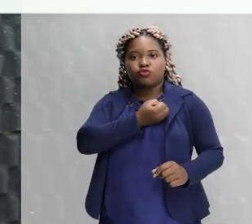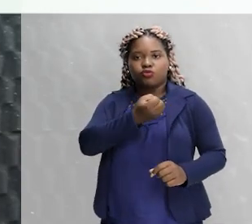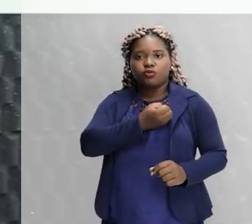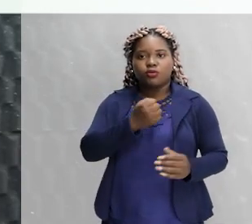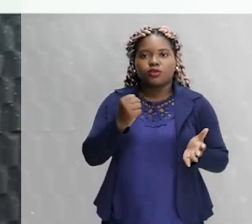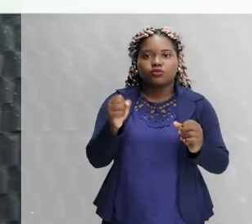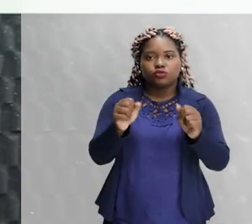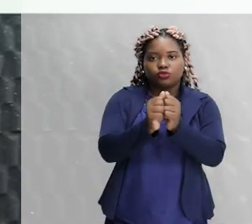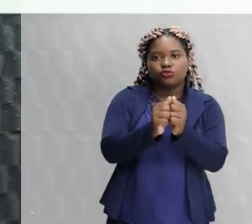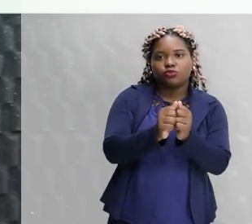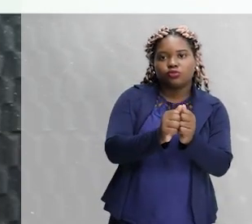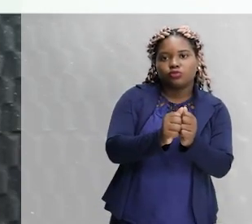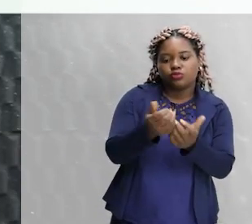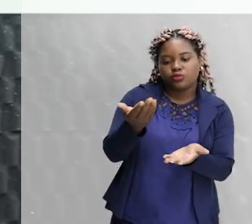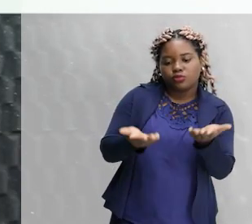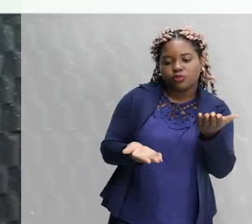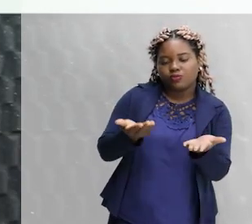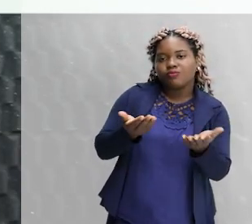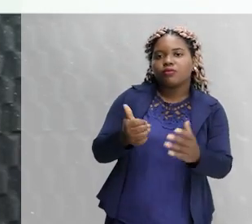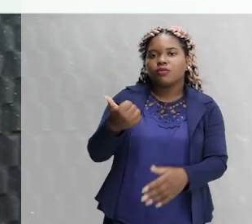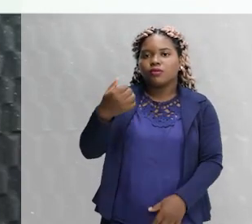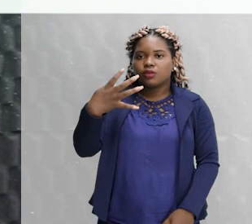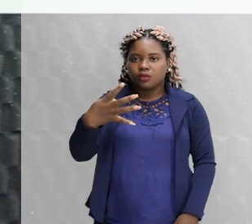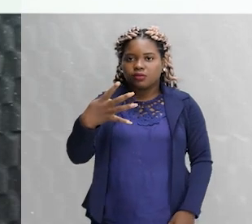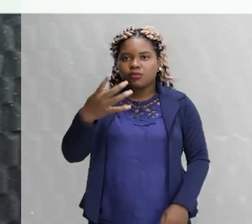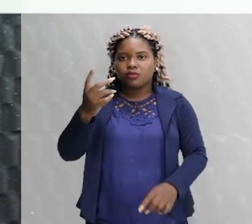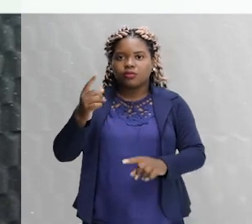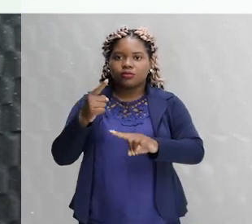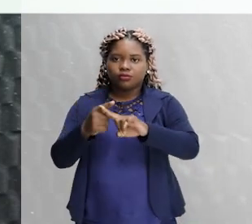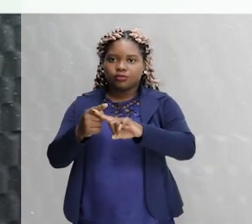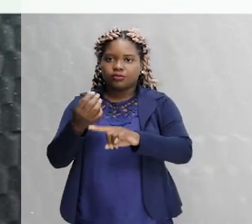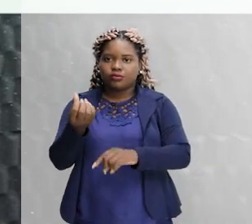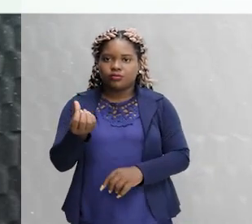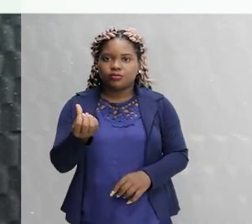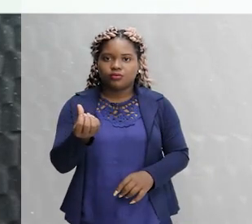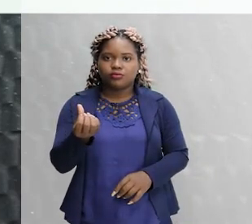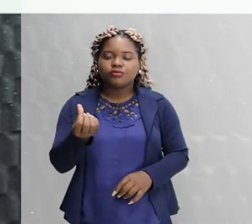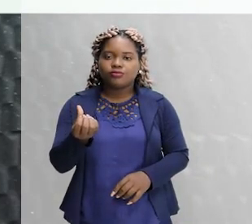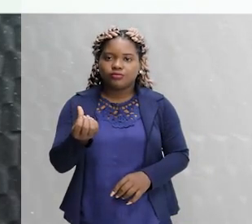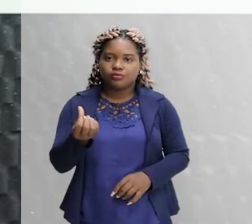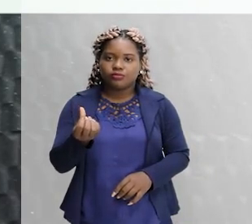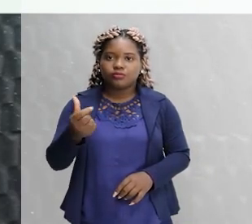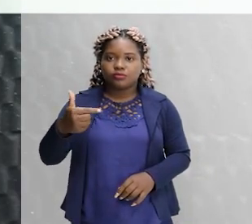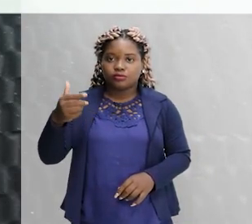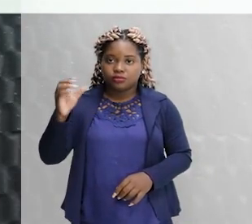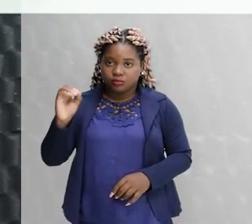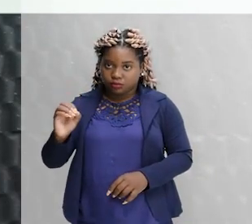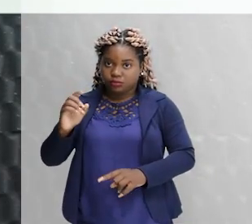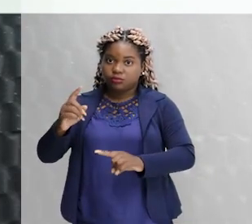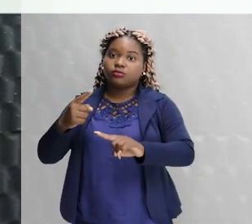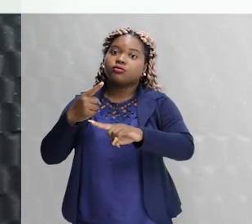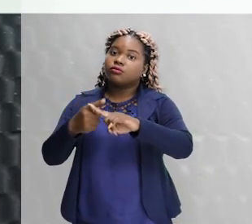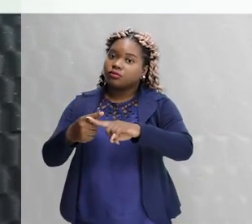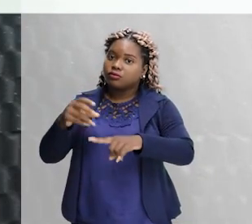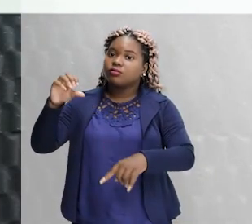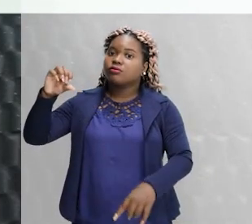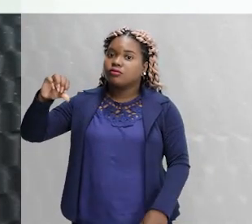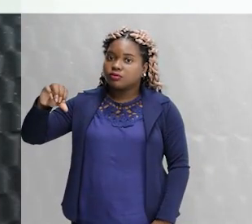né? Esse 14 eu vou multiplicar pelo 6. Esse 20 eu vou multiplicar pelo